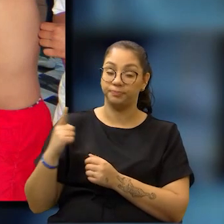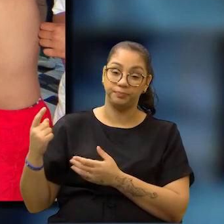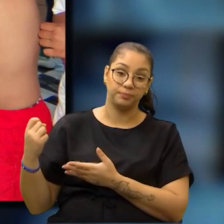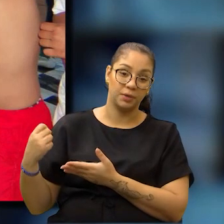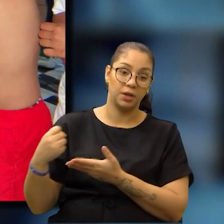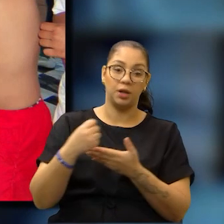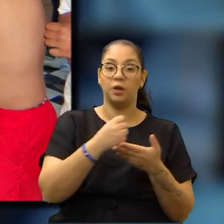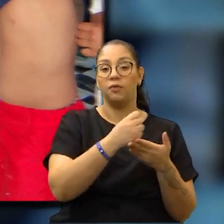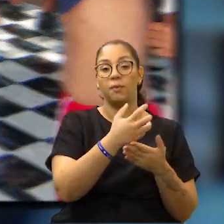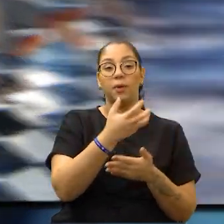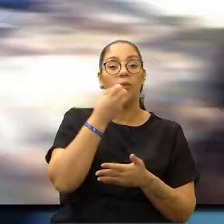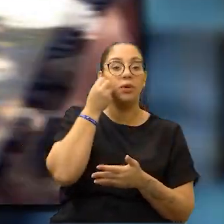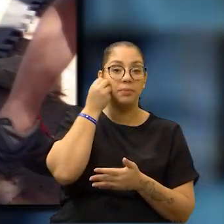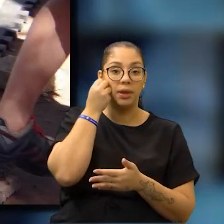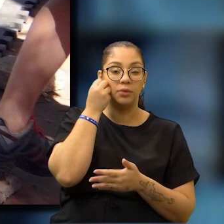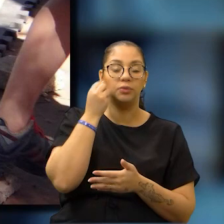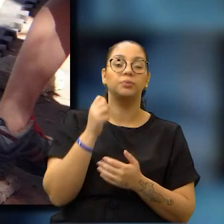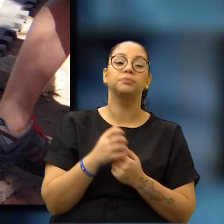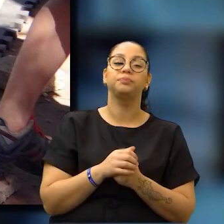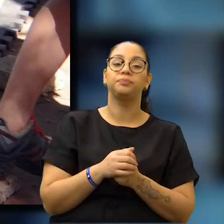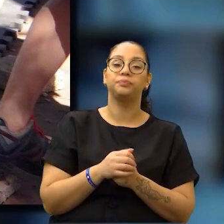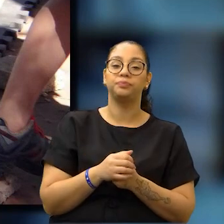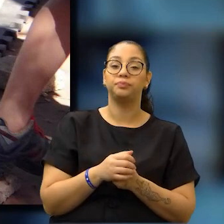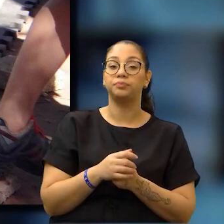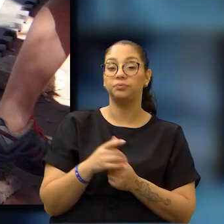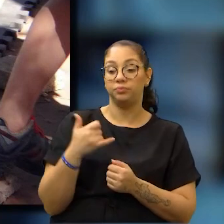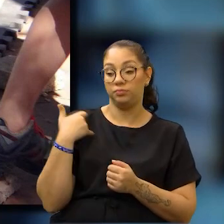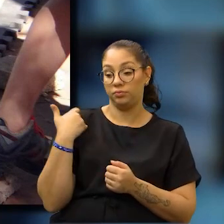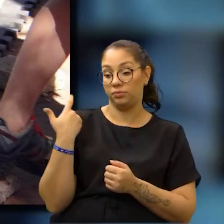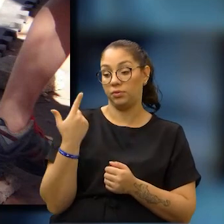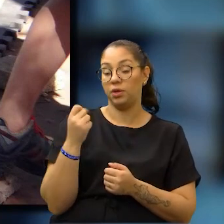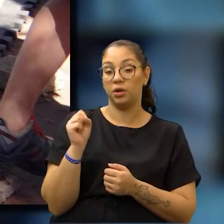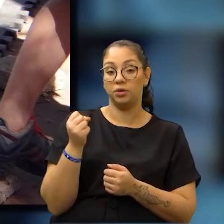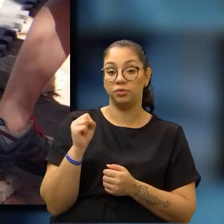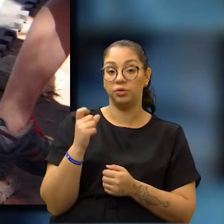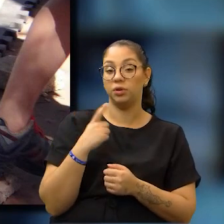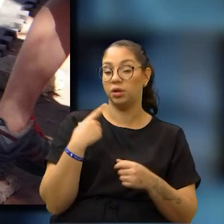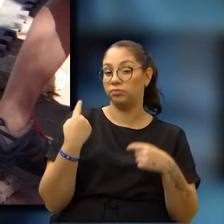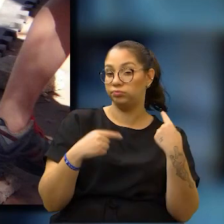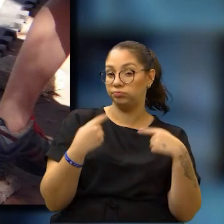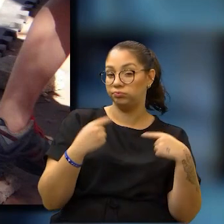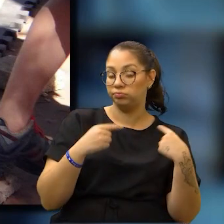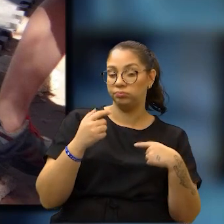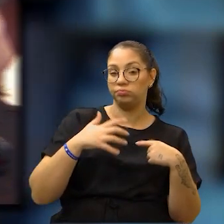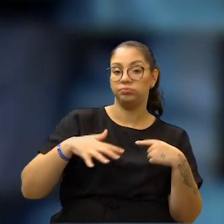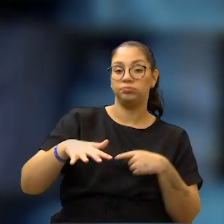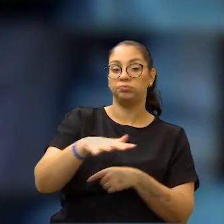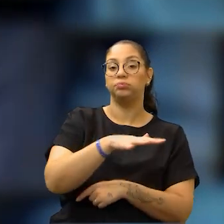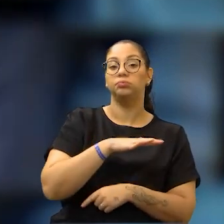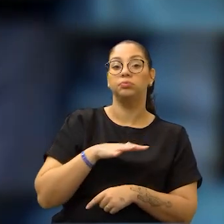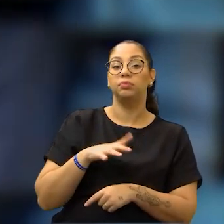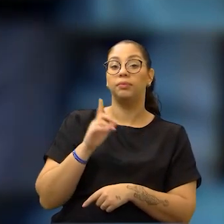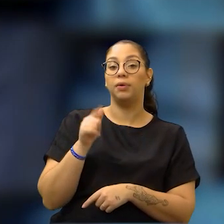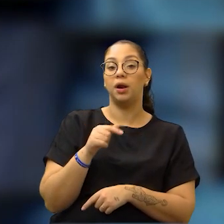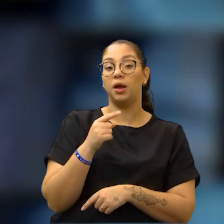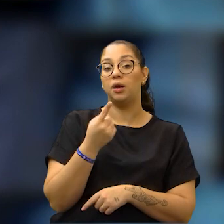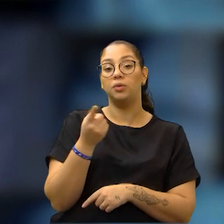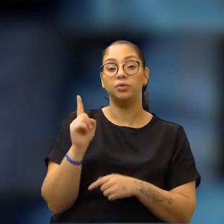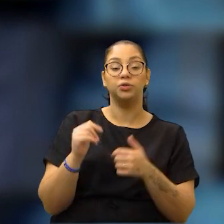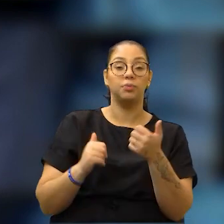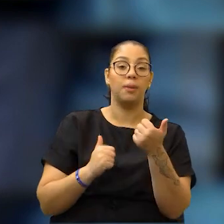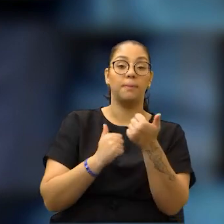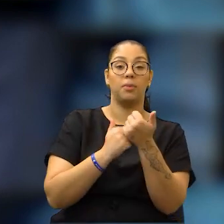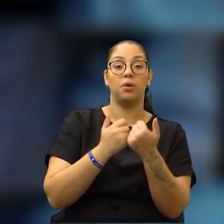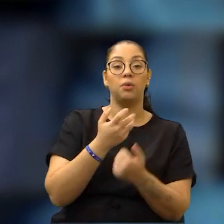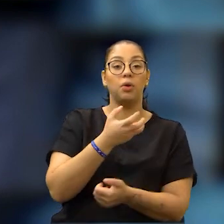foram muito cedo para o acolhimento, né, e ao completar 18 anos, a gente faz uma discussão em rede, né, para dar